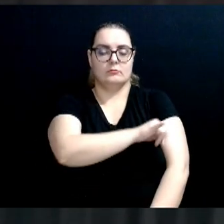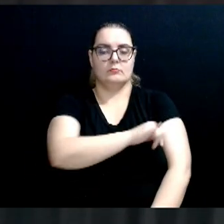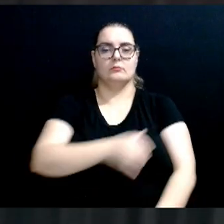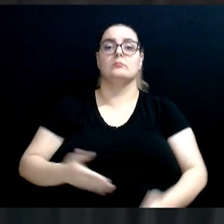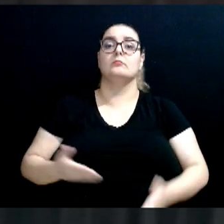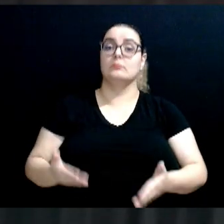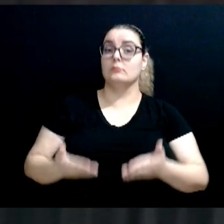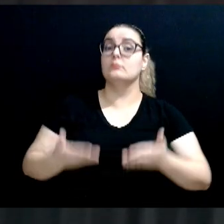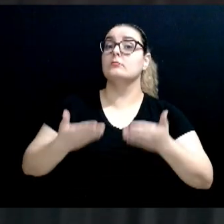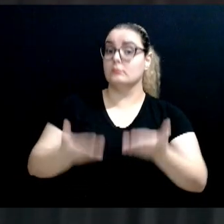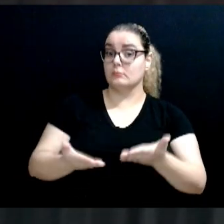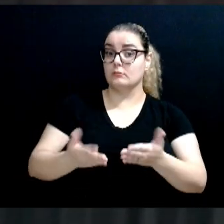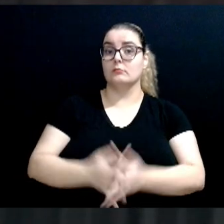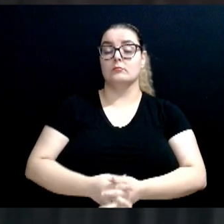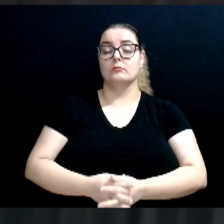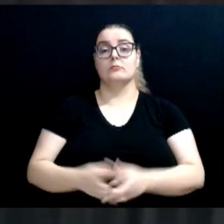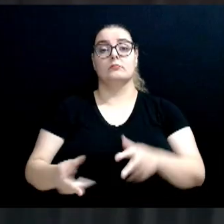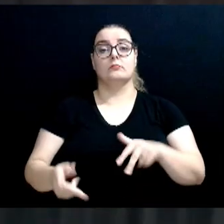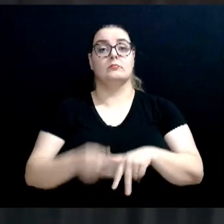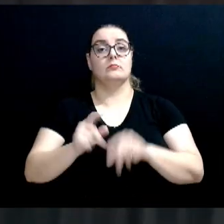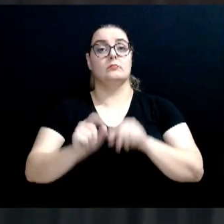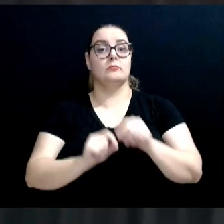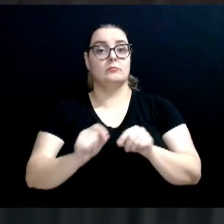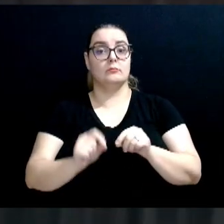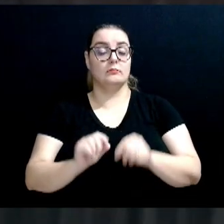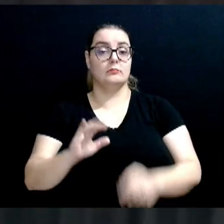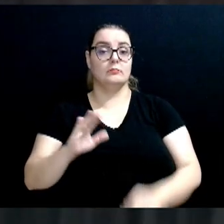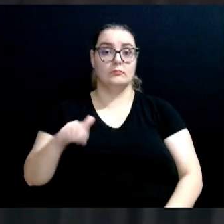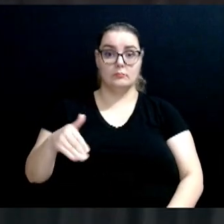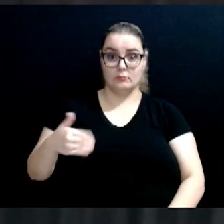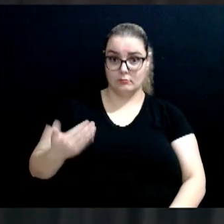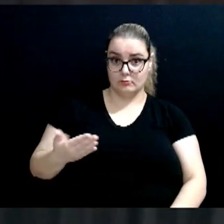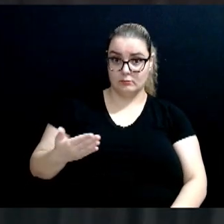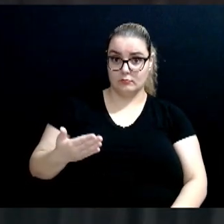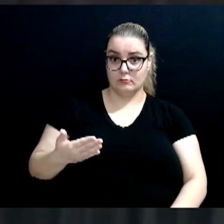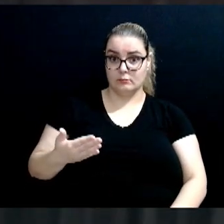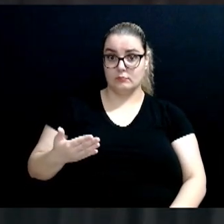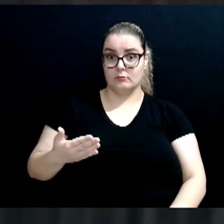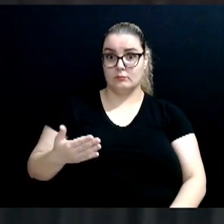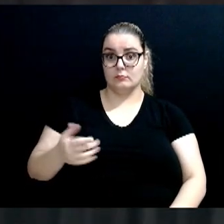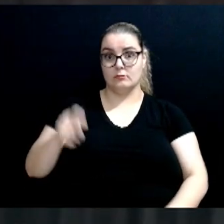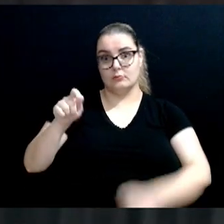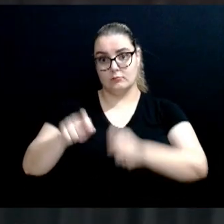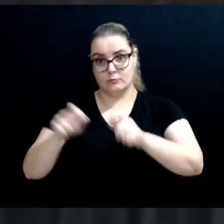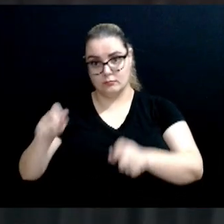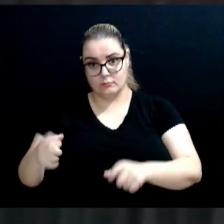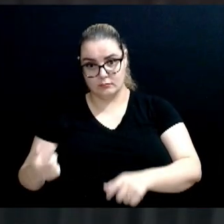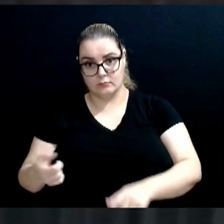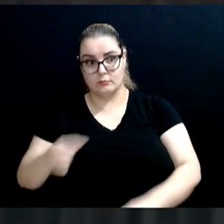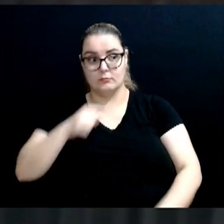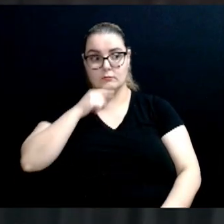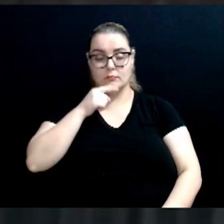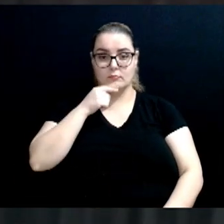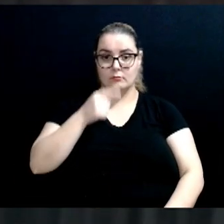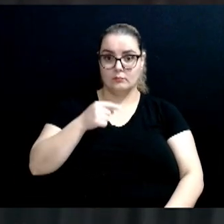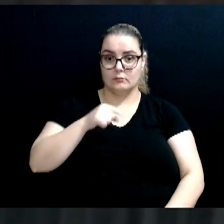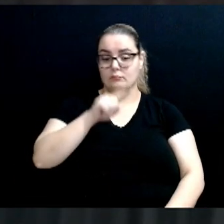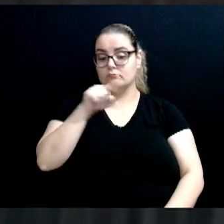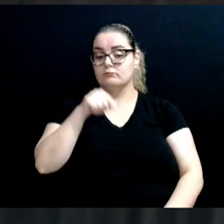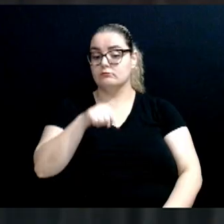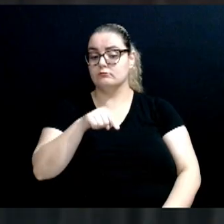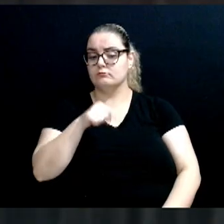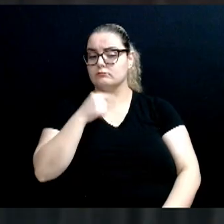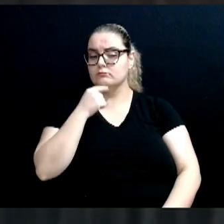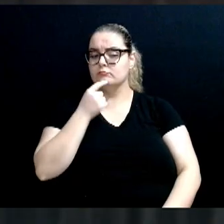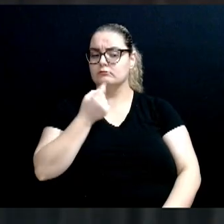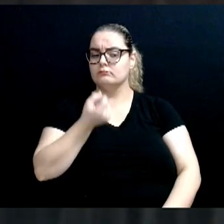essa fala de que quando ela era abordada e questionada com algumas situações, ela